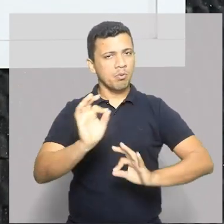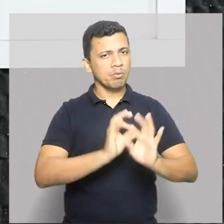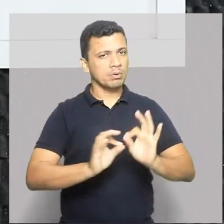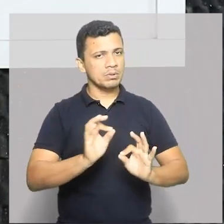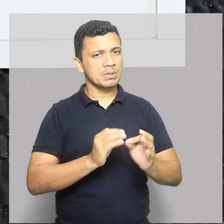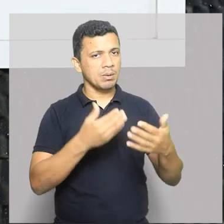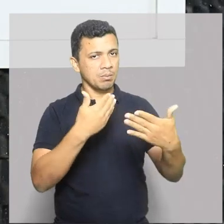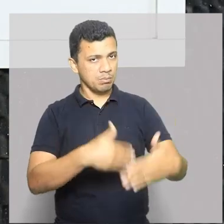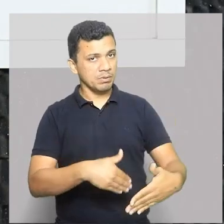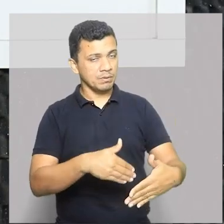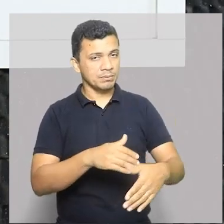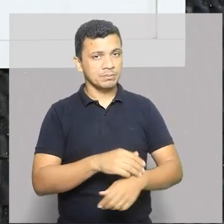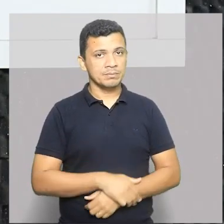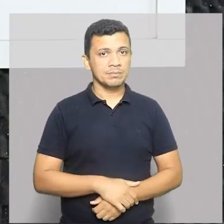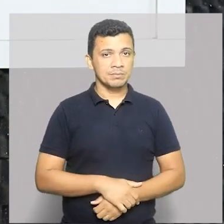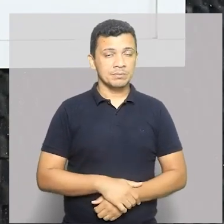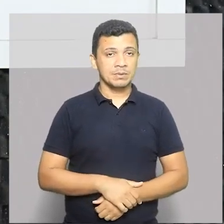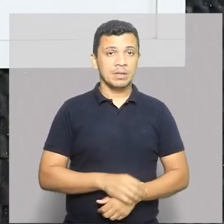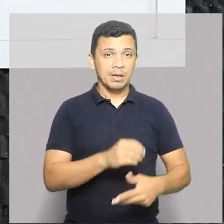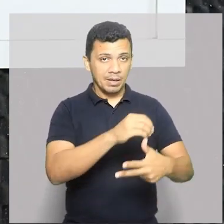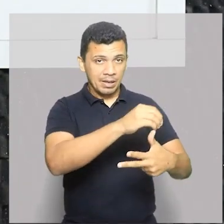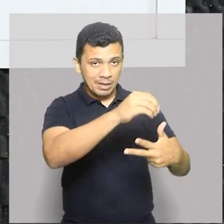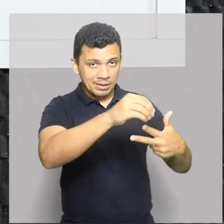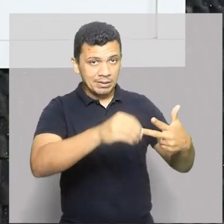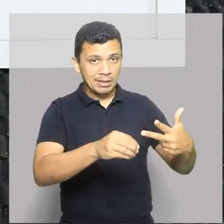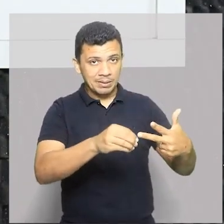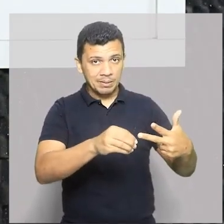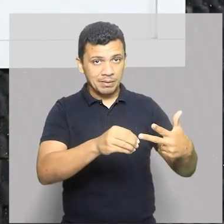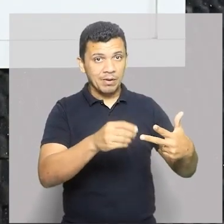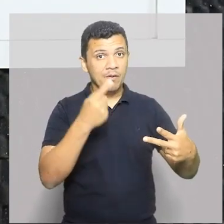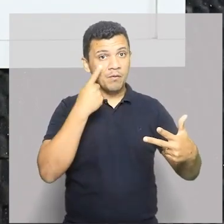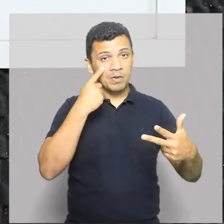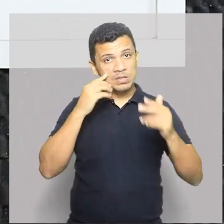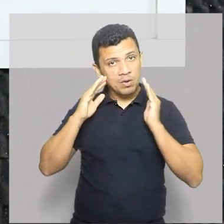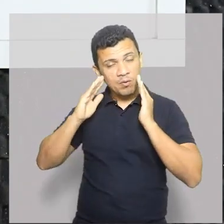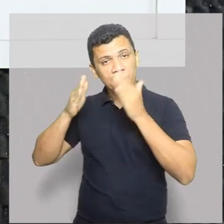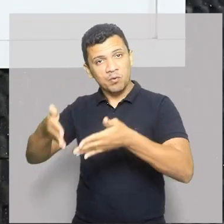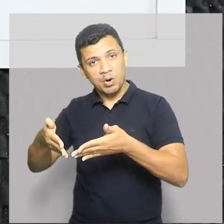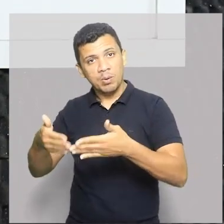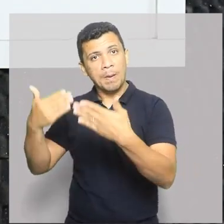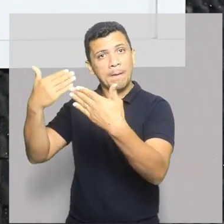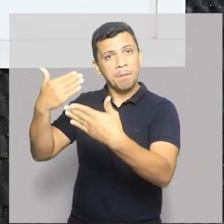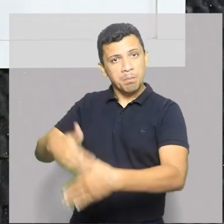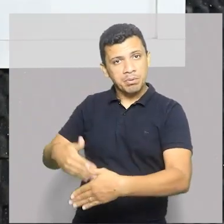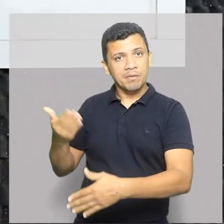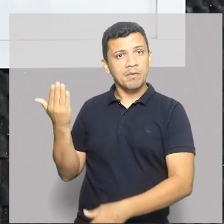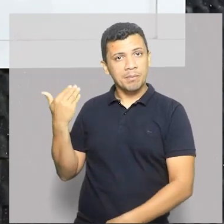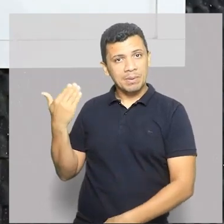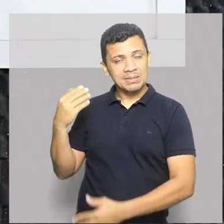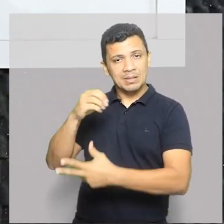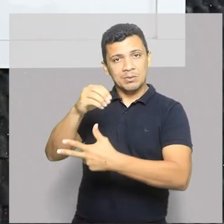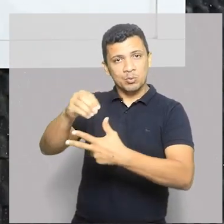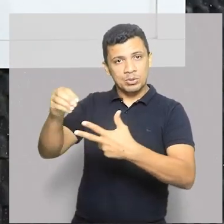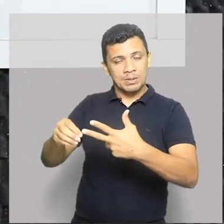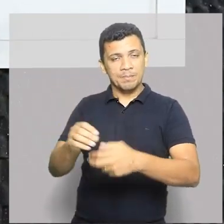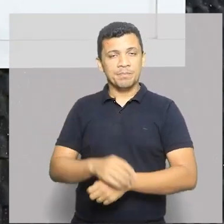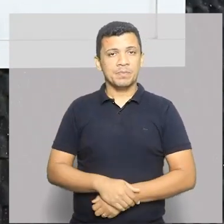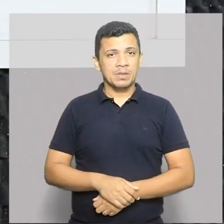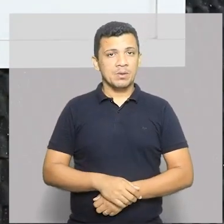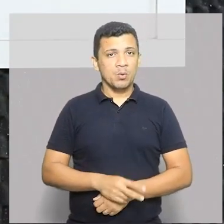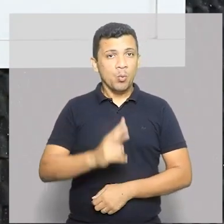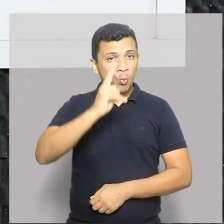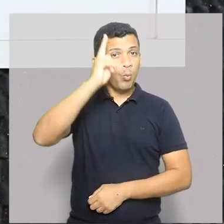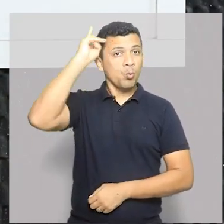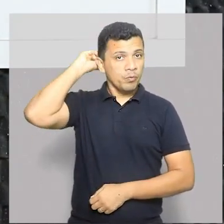Enem, vou priorizar questões que já foram da prova do Enem. Vou fazer vestibular da UEMA, vou priorizar questões que já